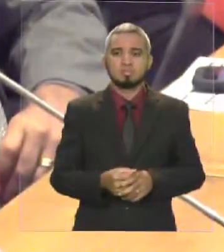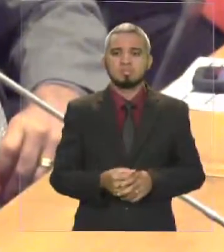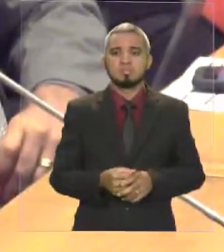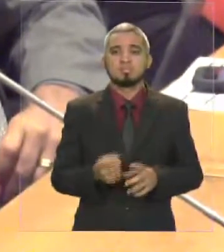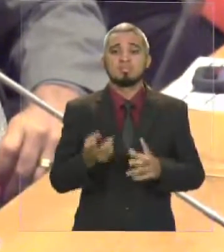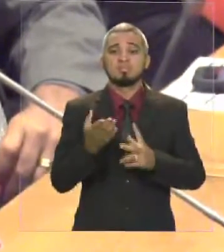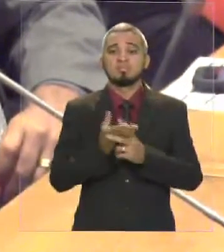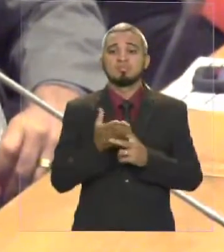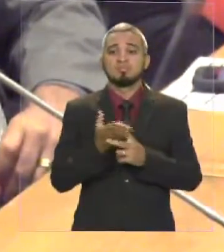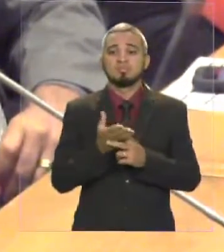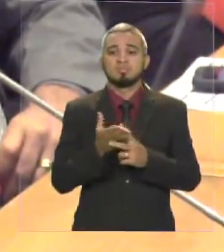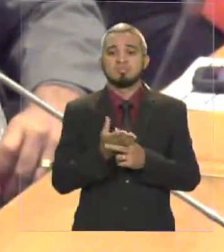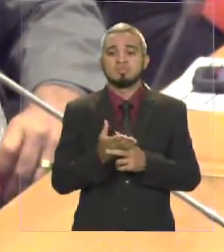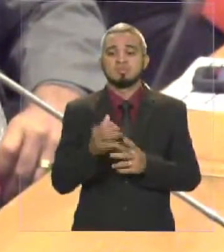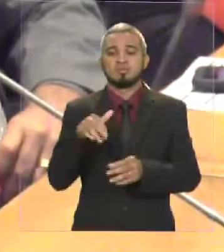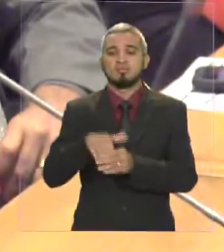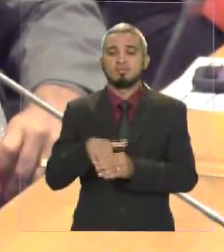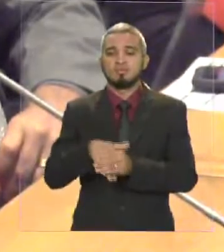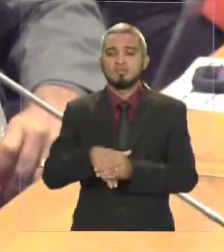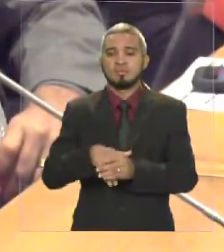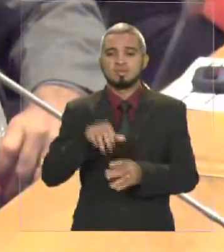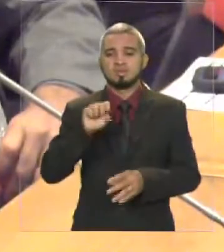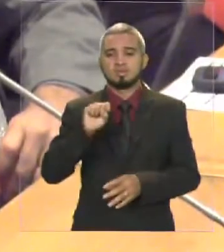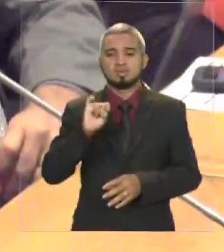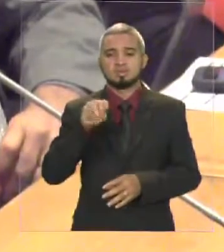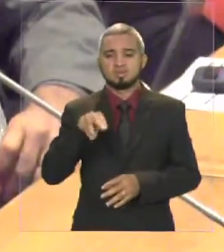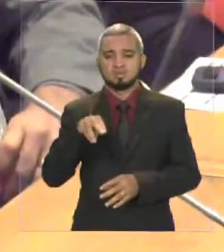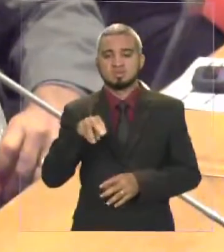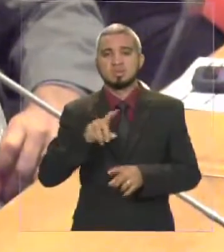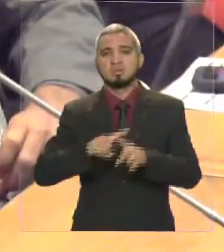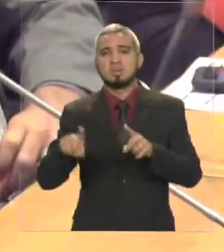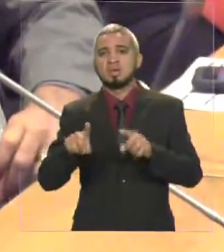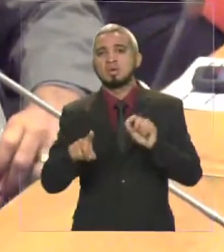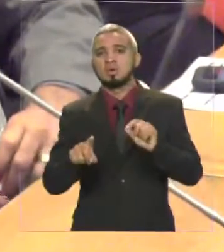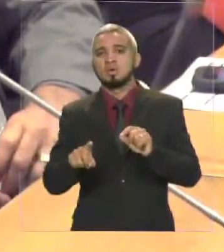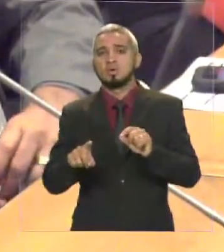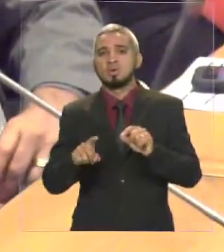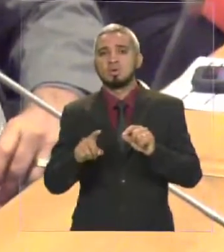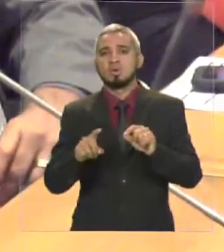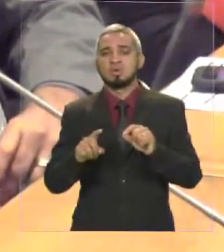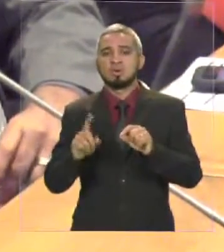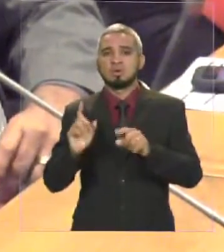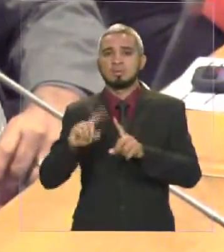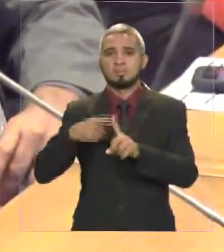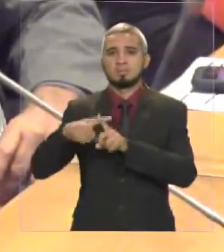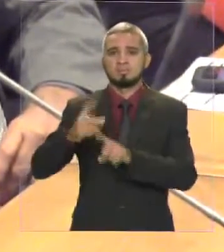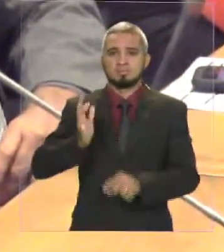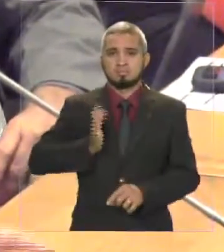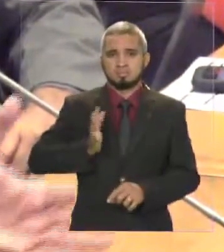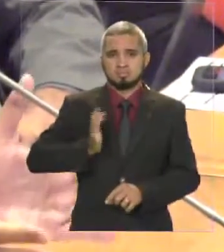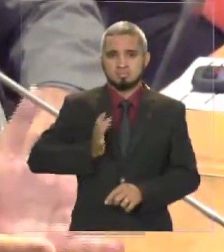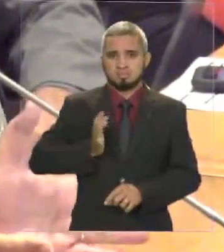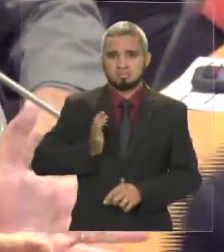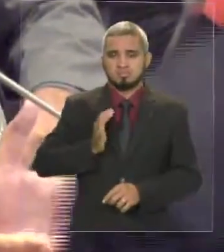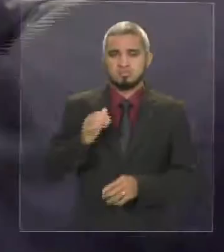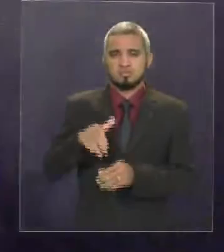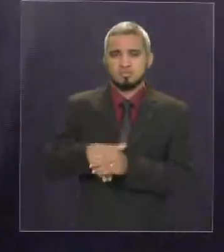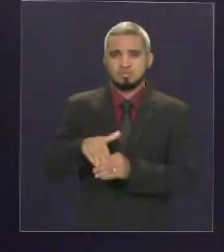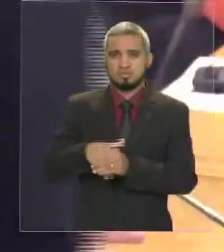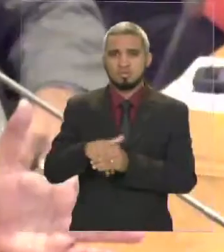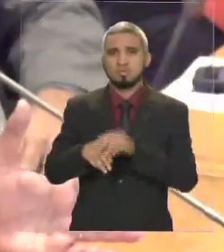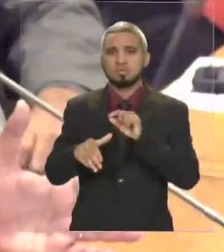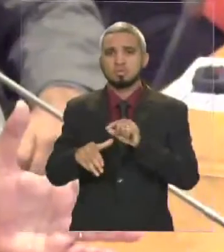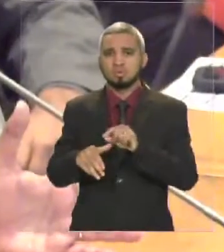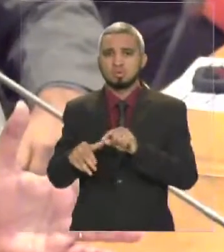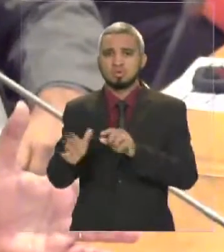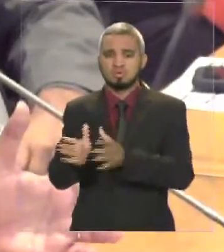contradição em quem vai votar a favor de desonerar os mais ricos e votou a favor de onerar os mais pobres.